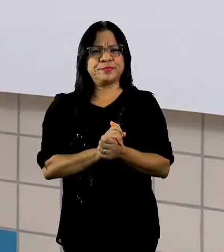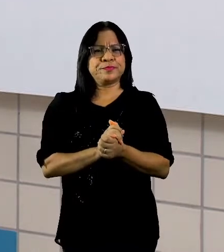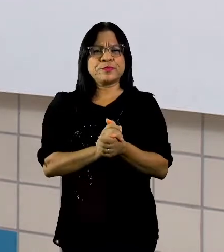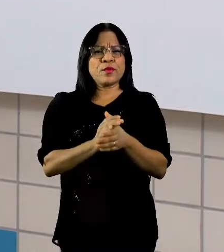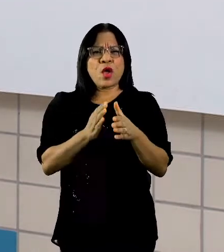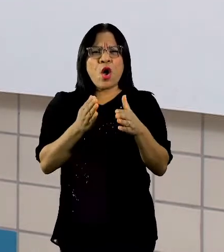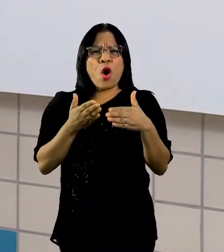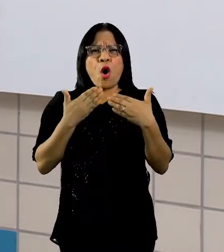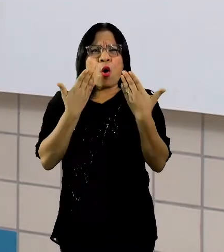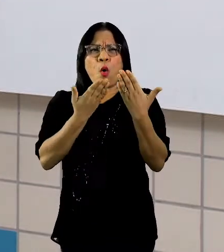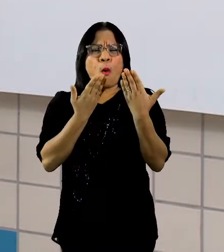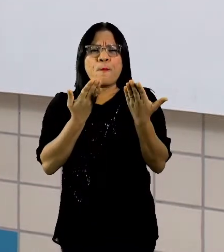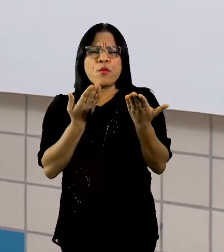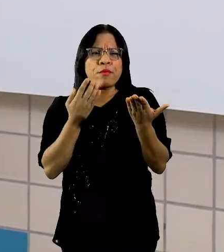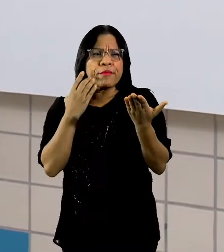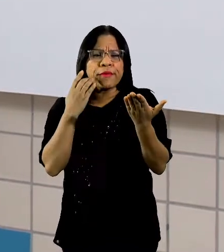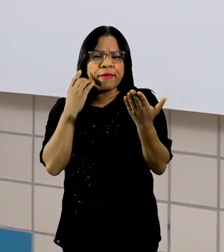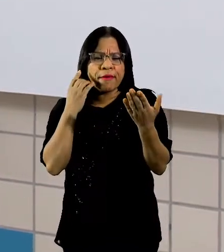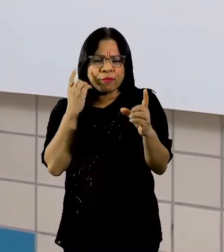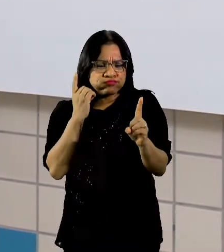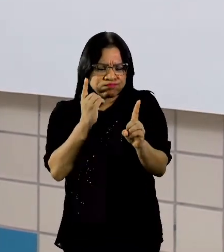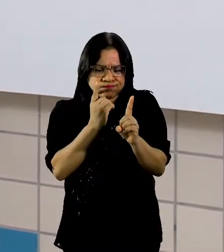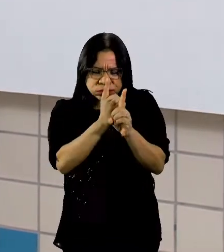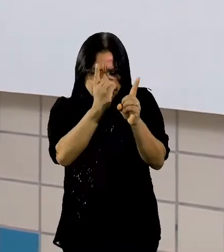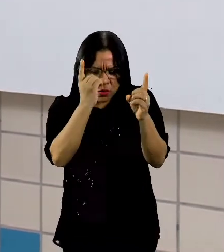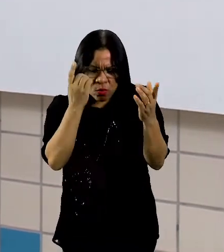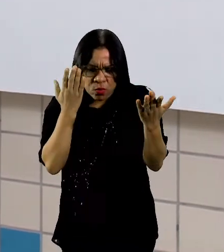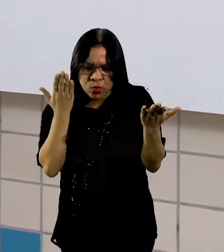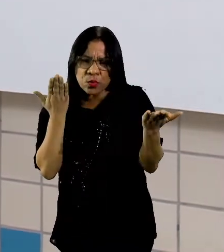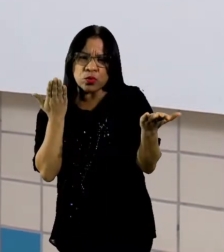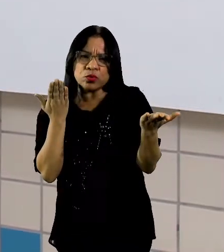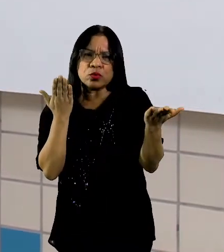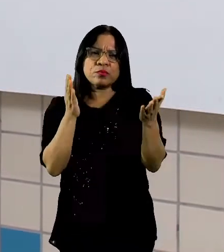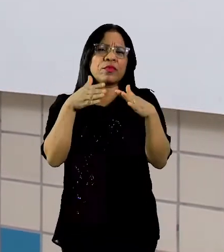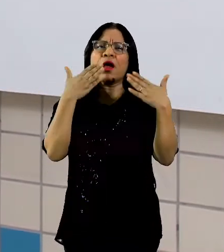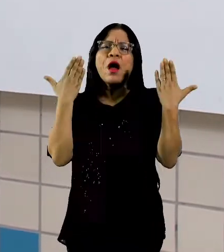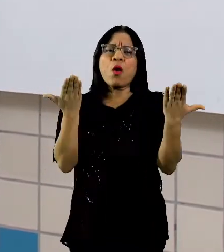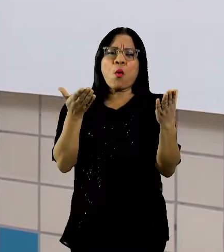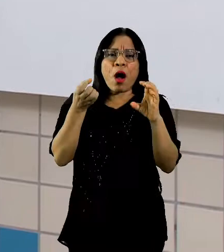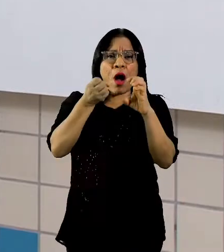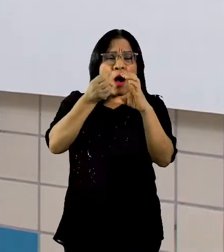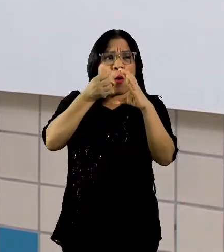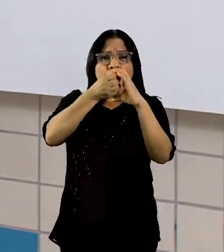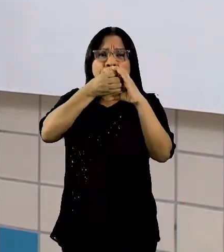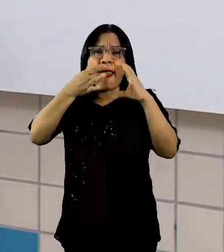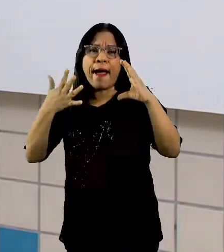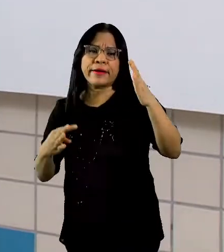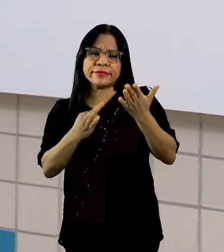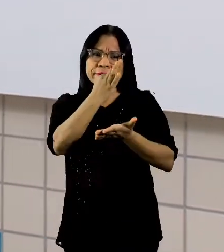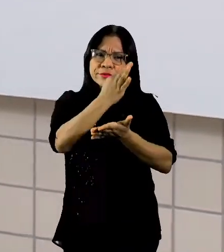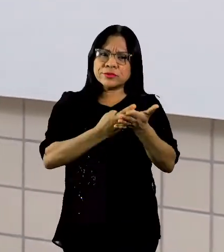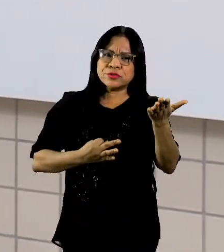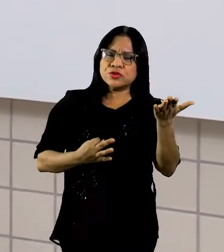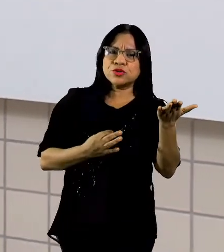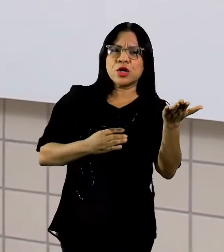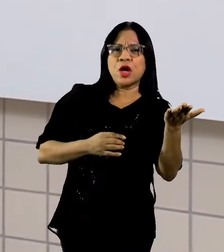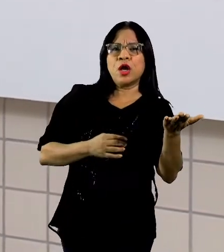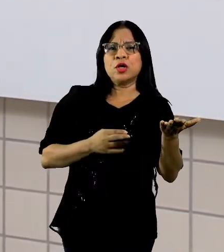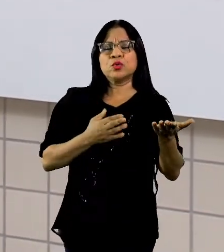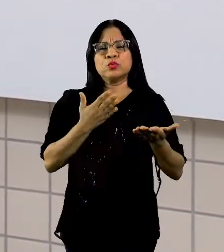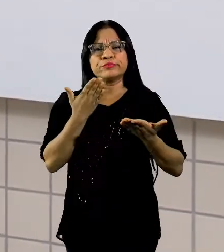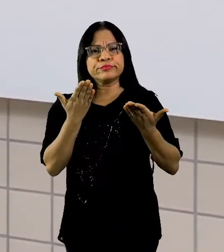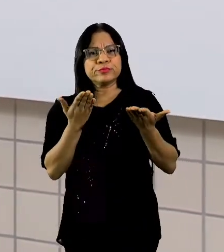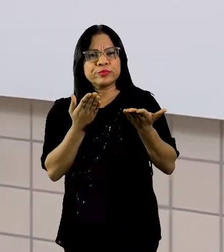é narrativo? Qual a primeira característica de um texto narrativo? Os